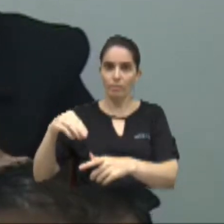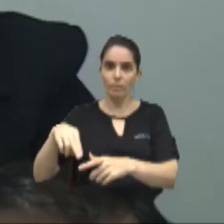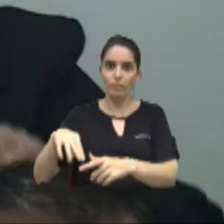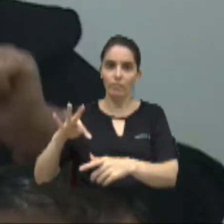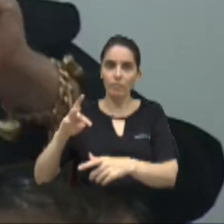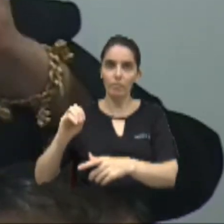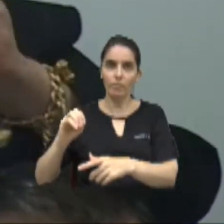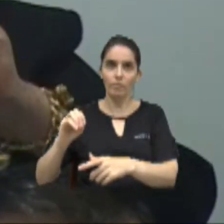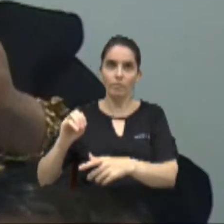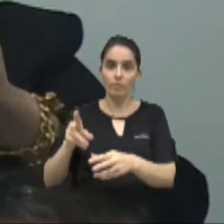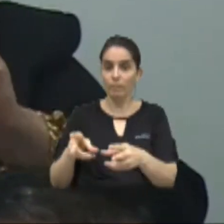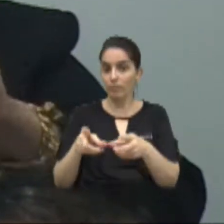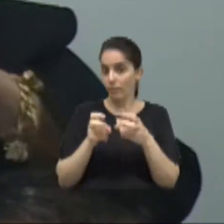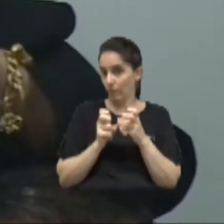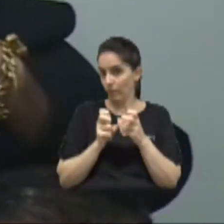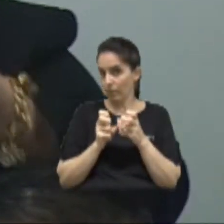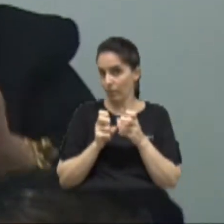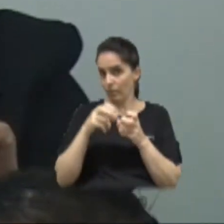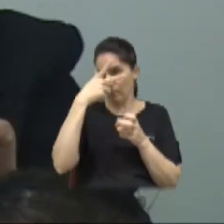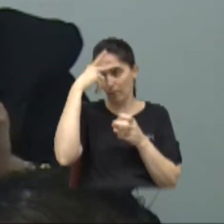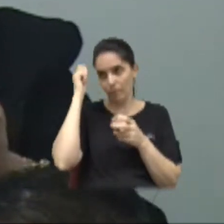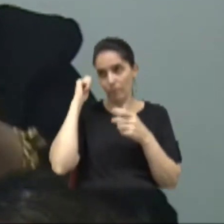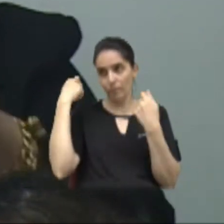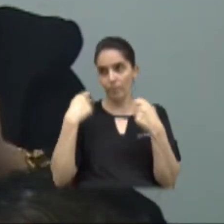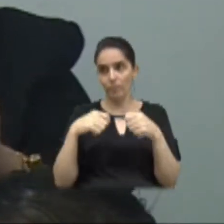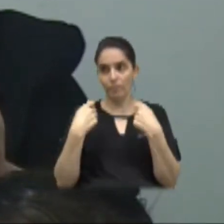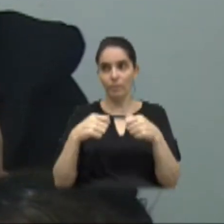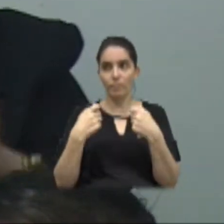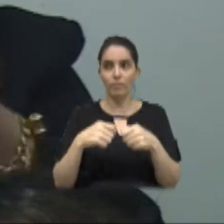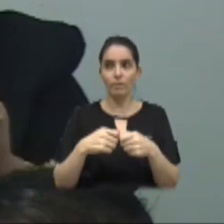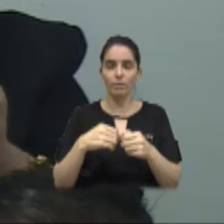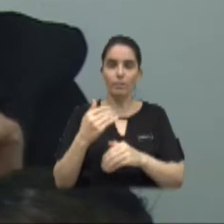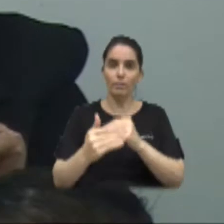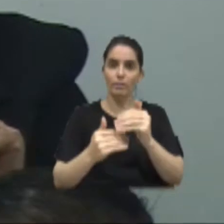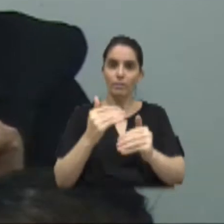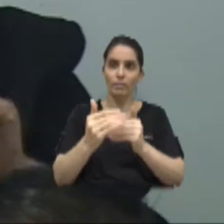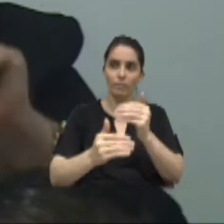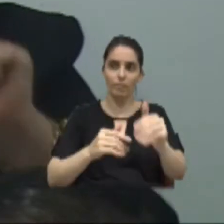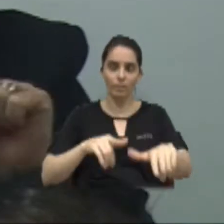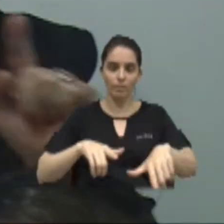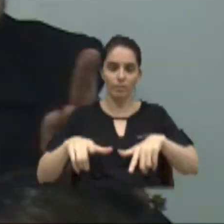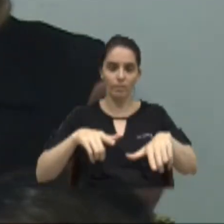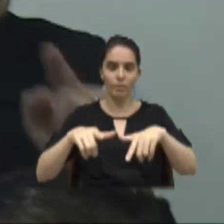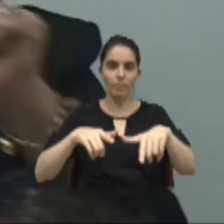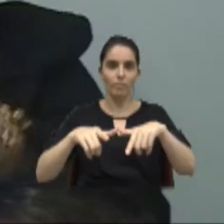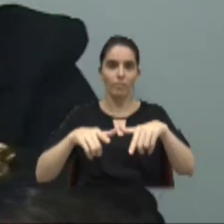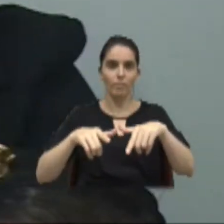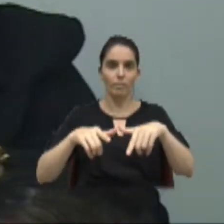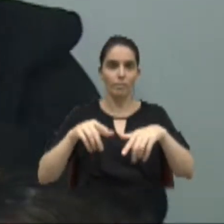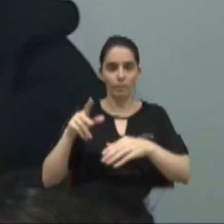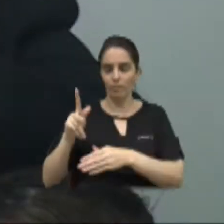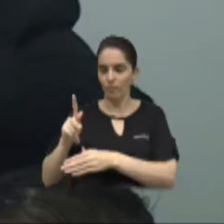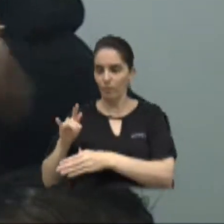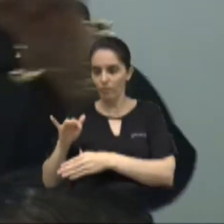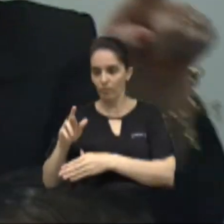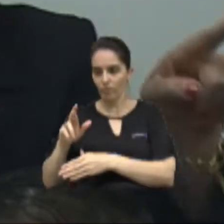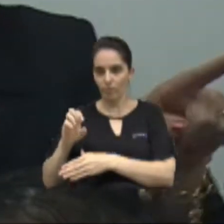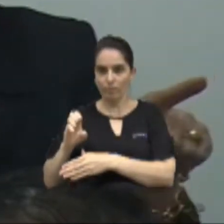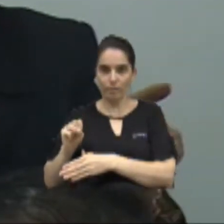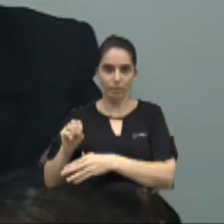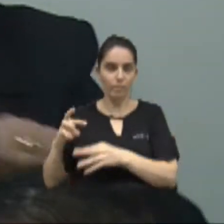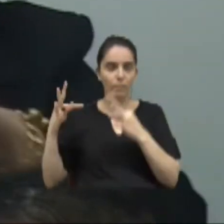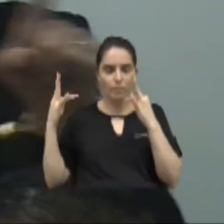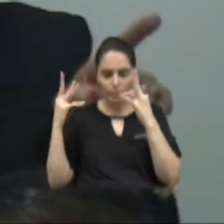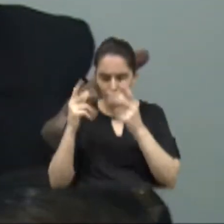vejo o seguinte, que a prefeitura precisa fazer um trabalho muito sério, e não é só nos Pires e como Parronque, é em toda